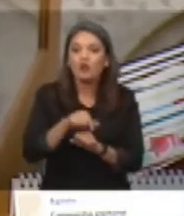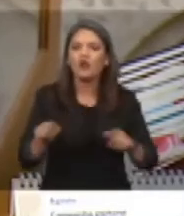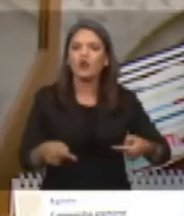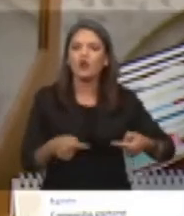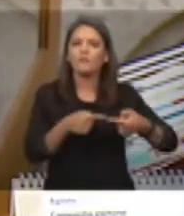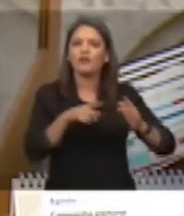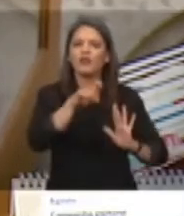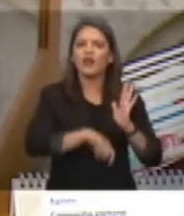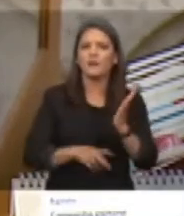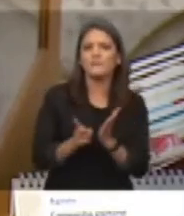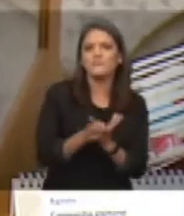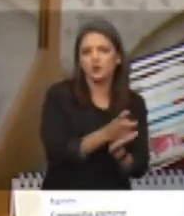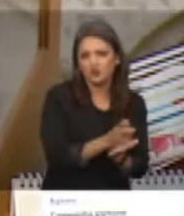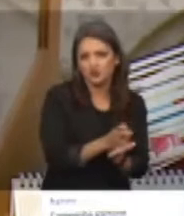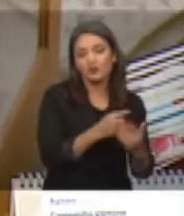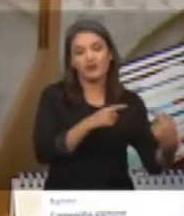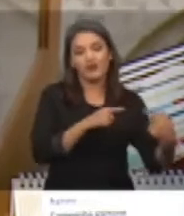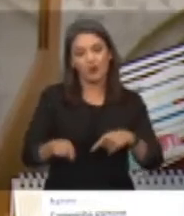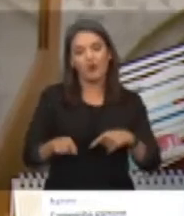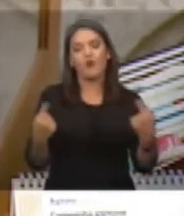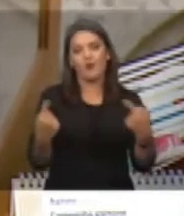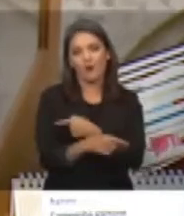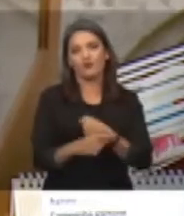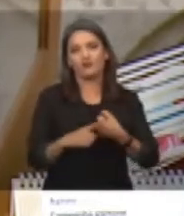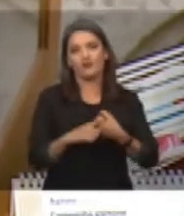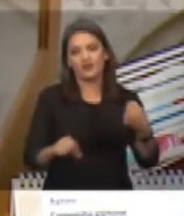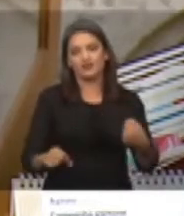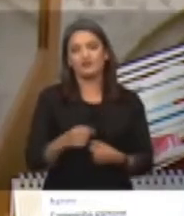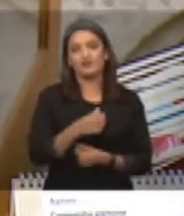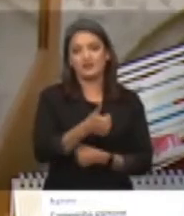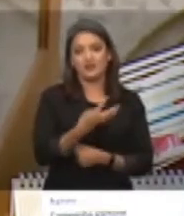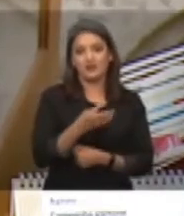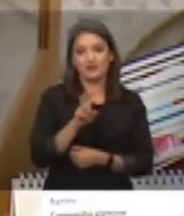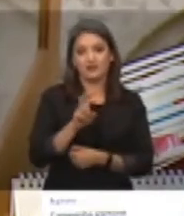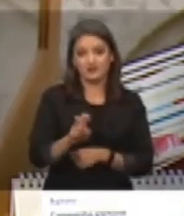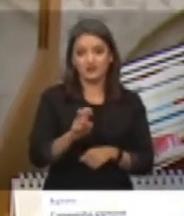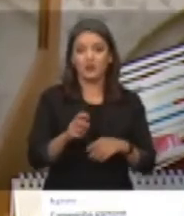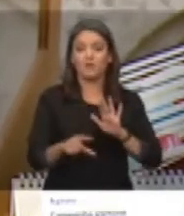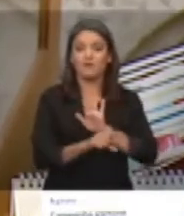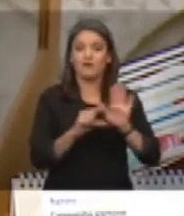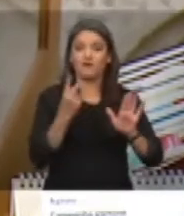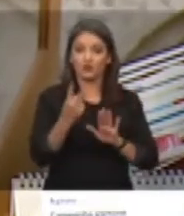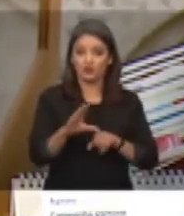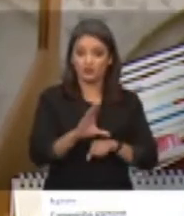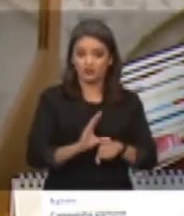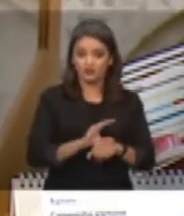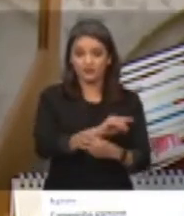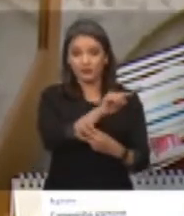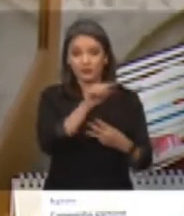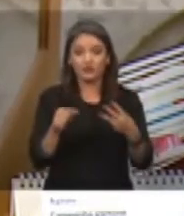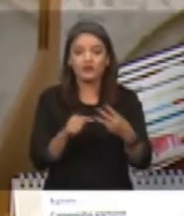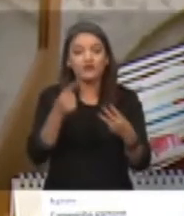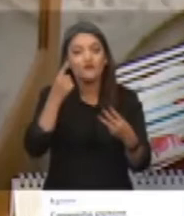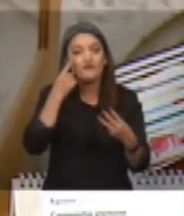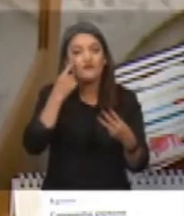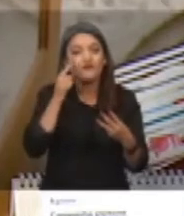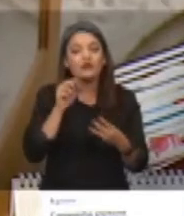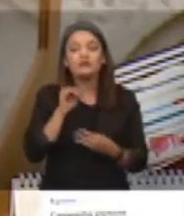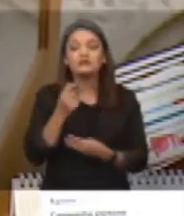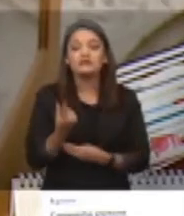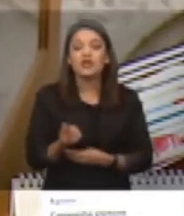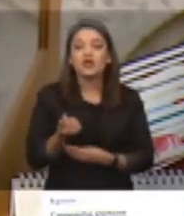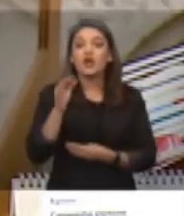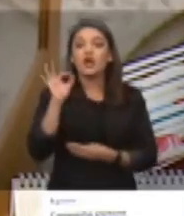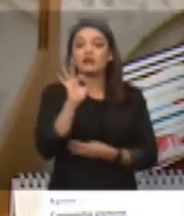imposto, com violação ao artigo 145, parágrafo 2º da Constituição. E terceiro, verificar se a taxa é